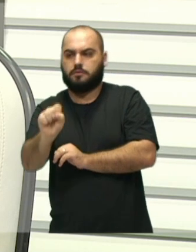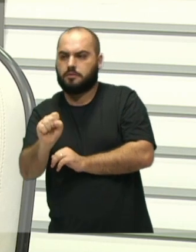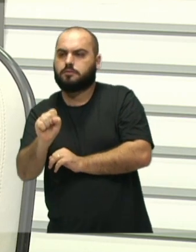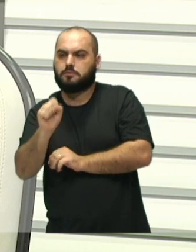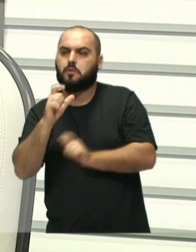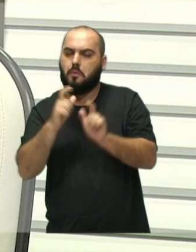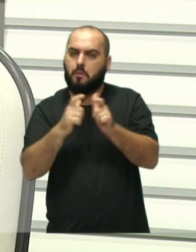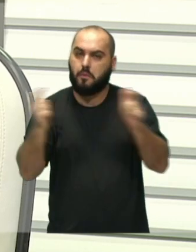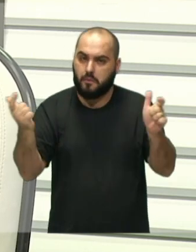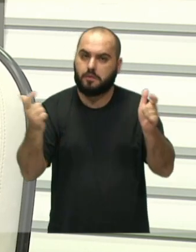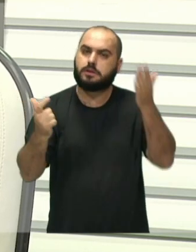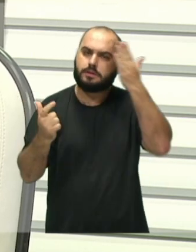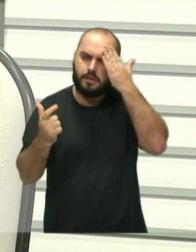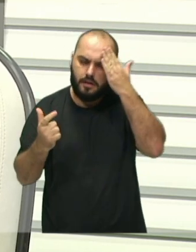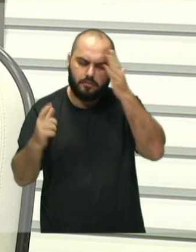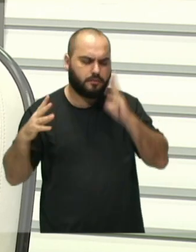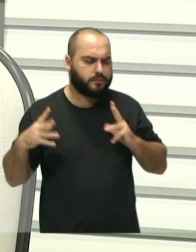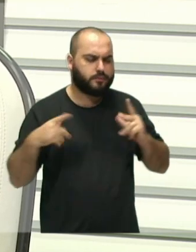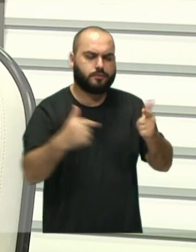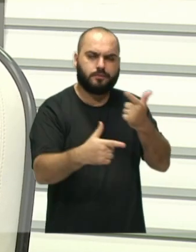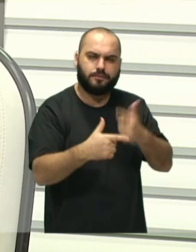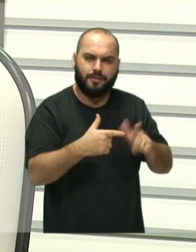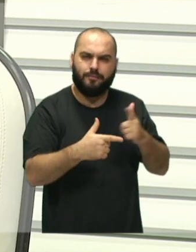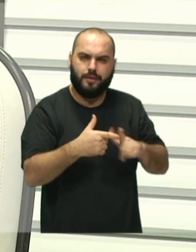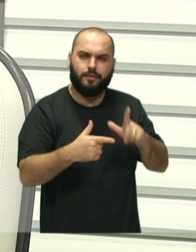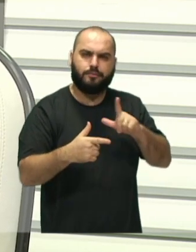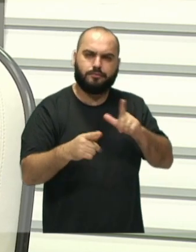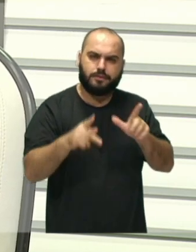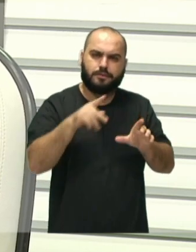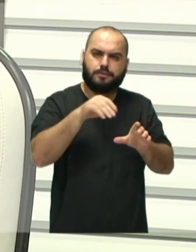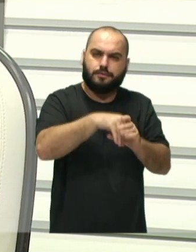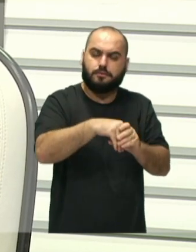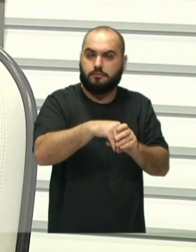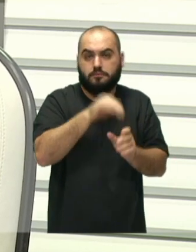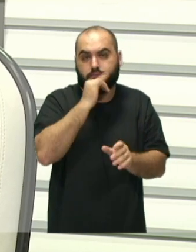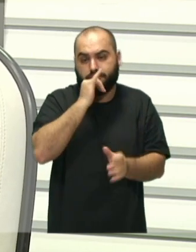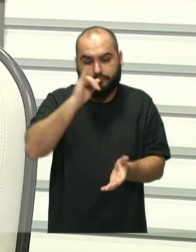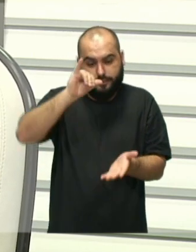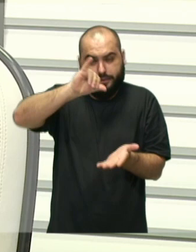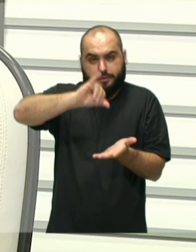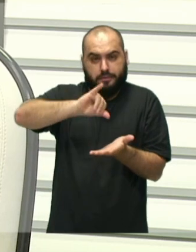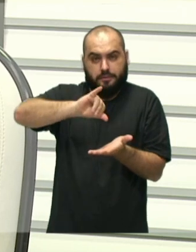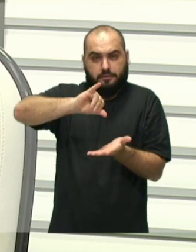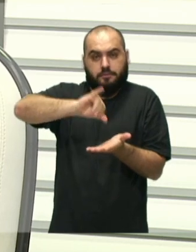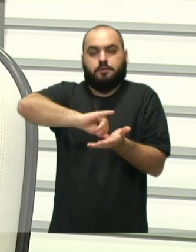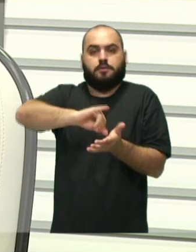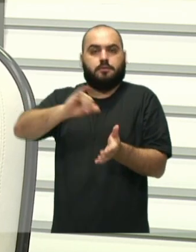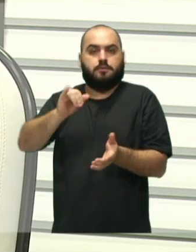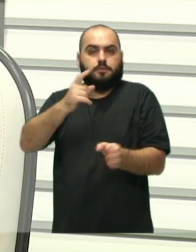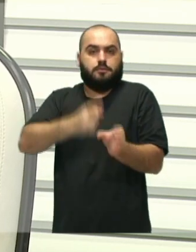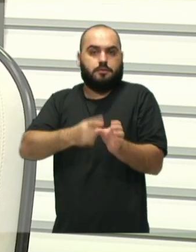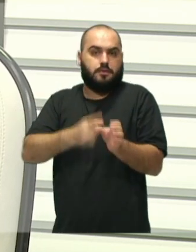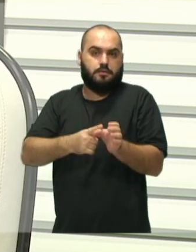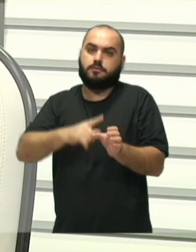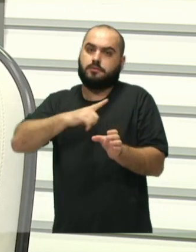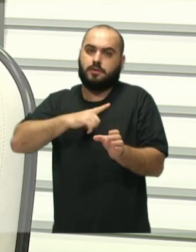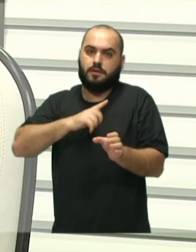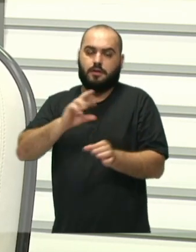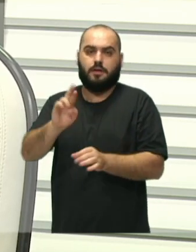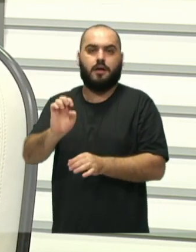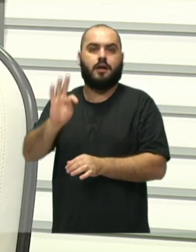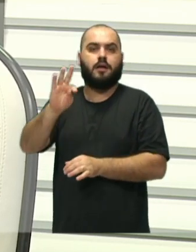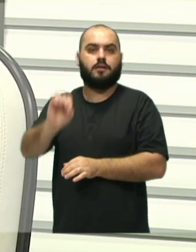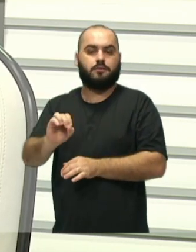Quais são os desafios de crescer também nós temos um Porto hoje no meio da nossa cidade é temos uma reta retrô área pequena